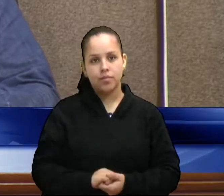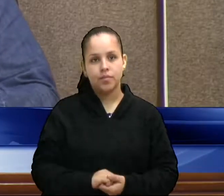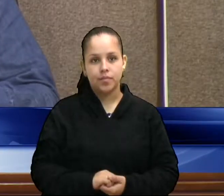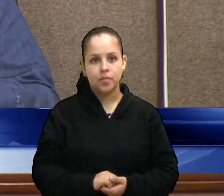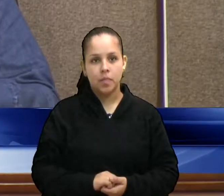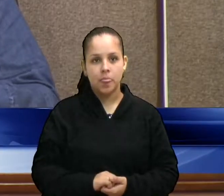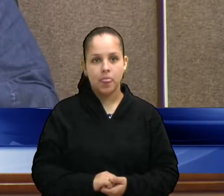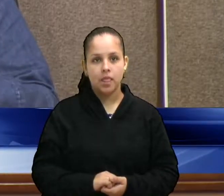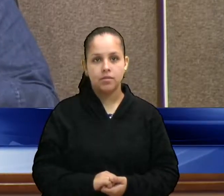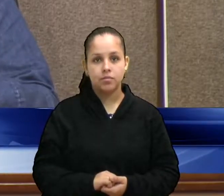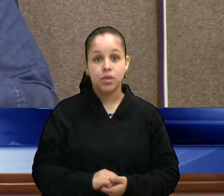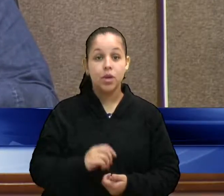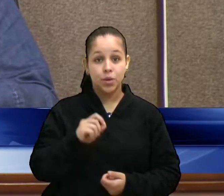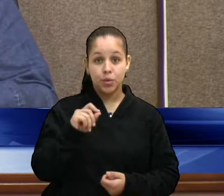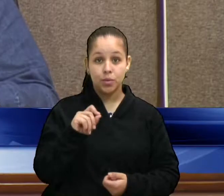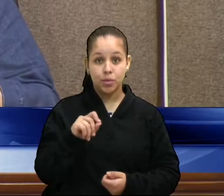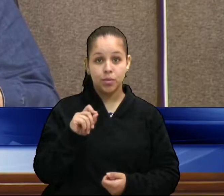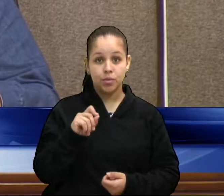E o